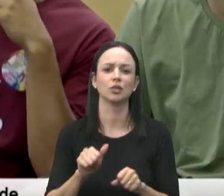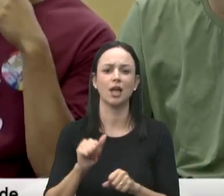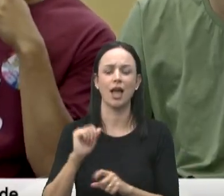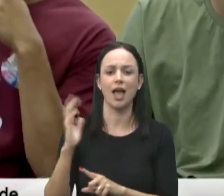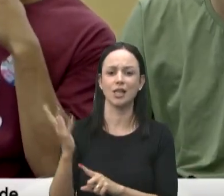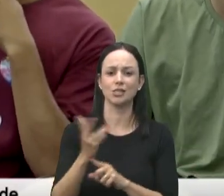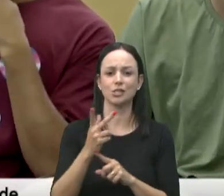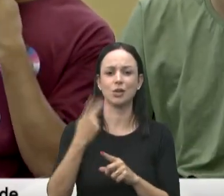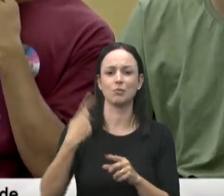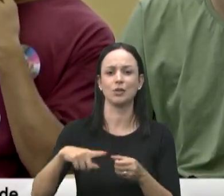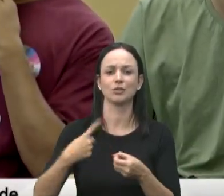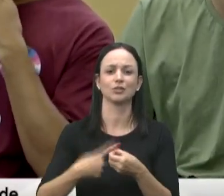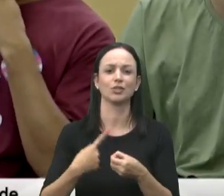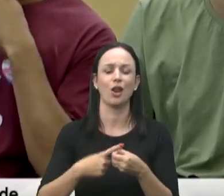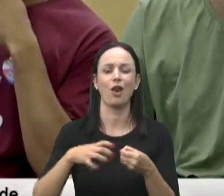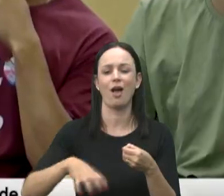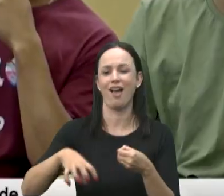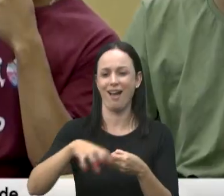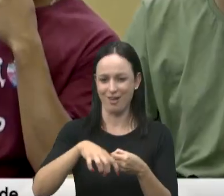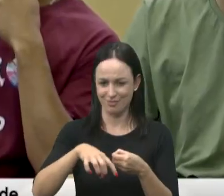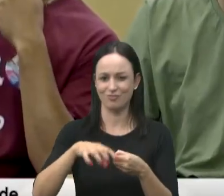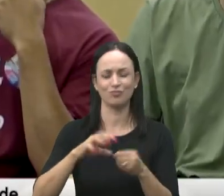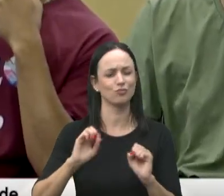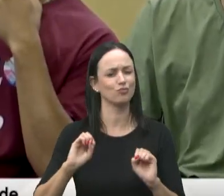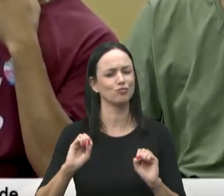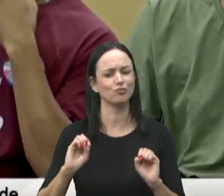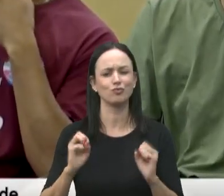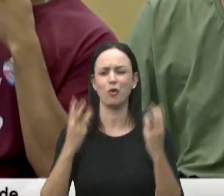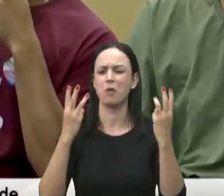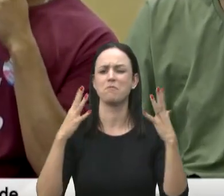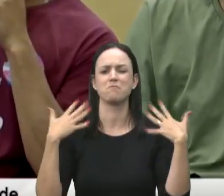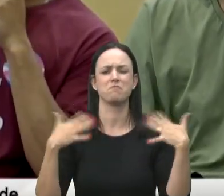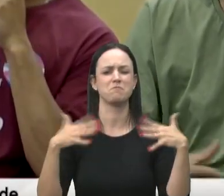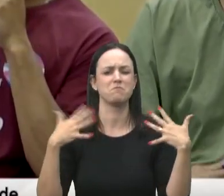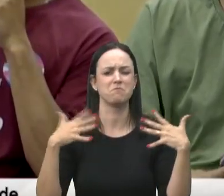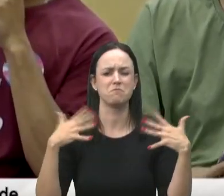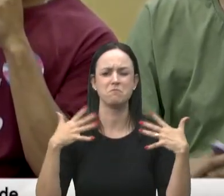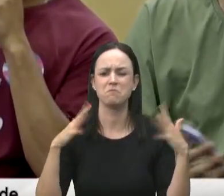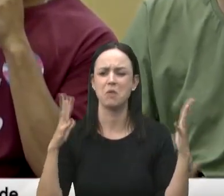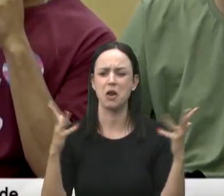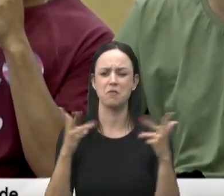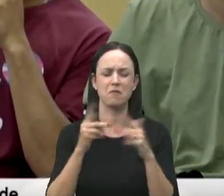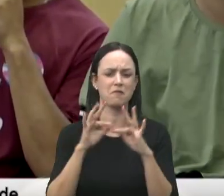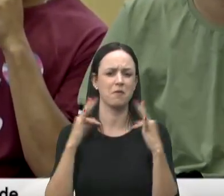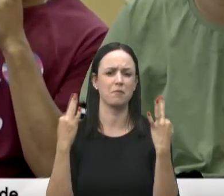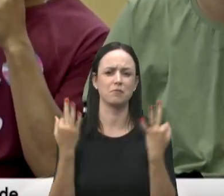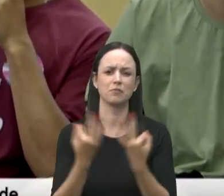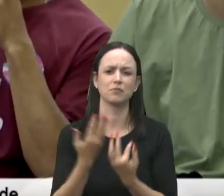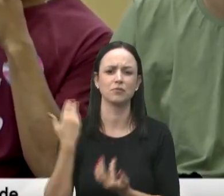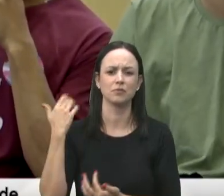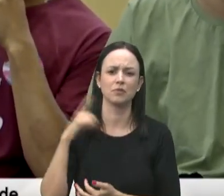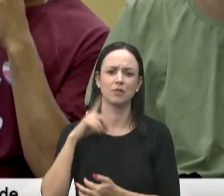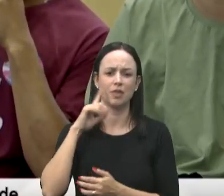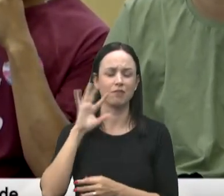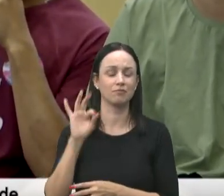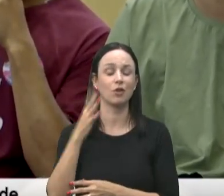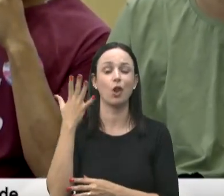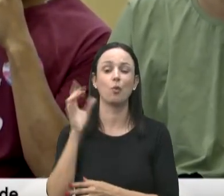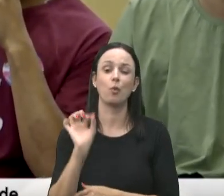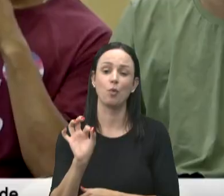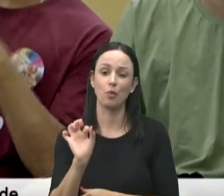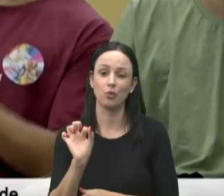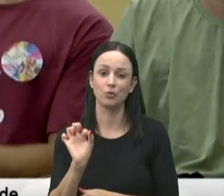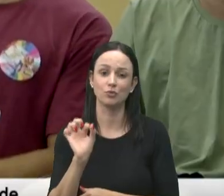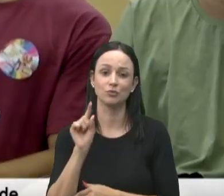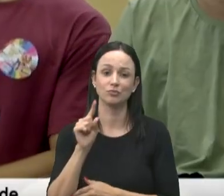artistas locais. Então foi um show maravilhoso de famílias e tudo. E recentemente a gente tem visto o fenômeno do quê?